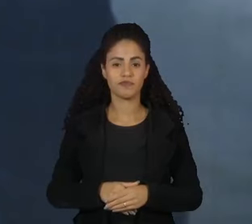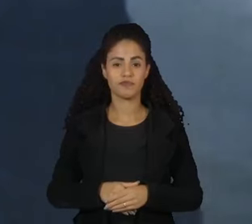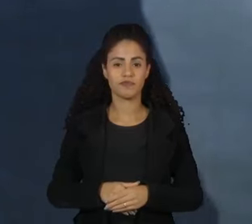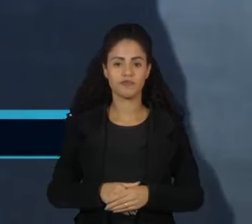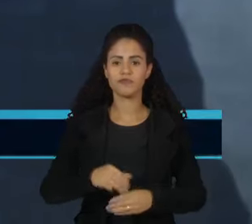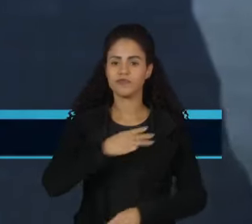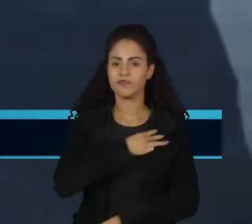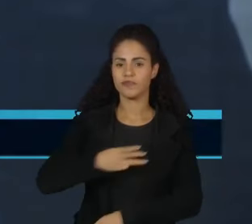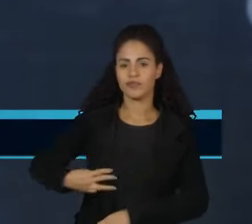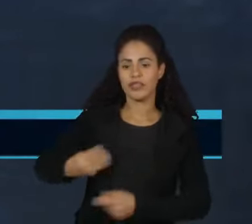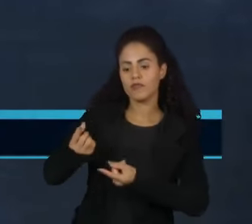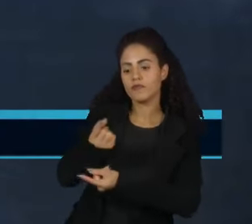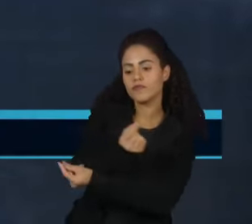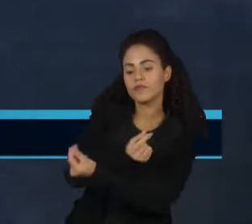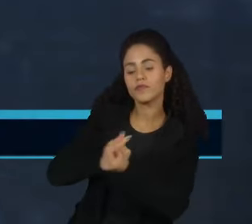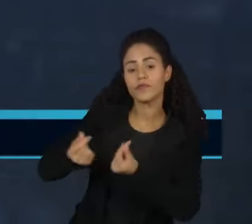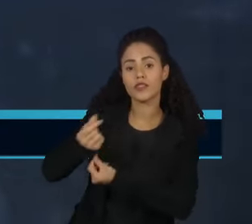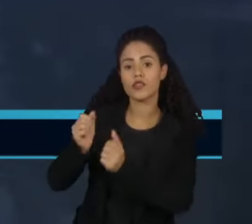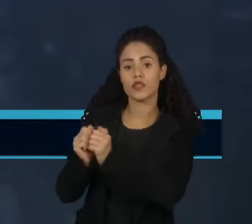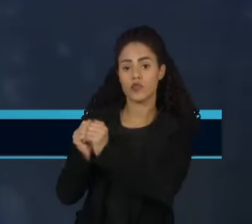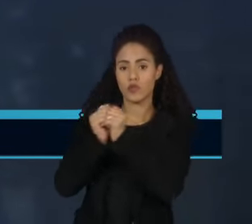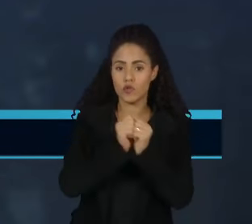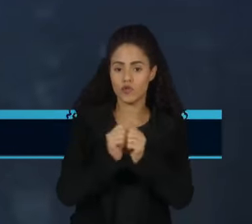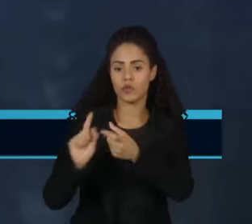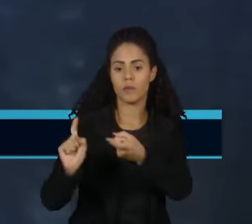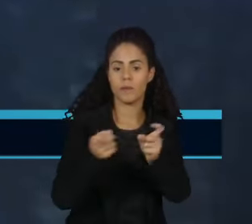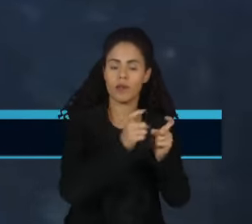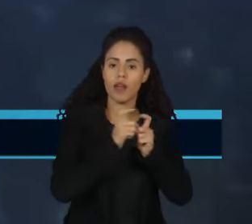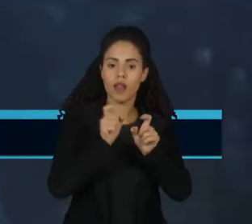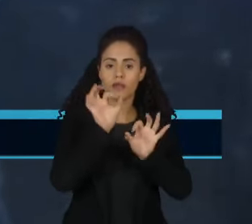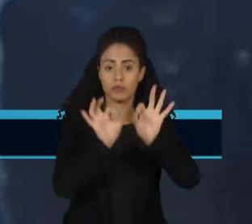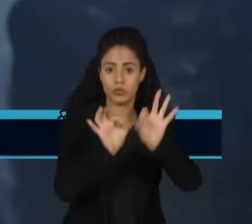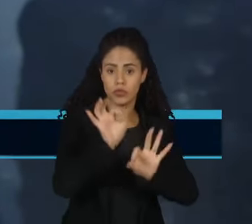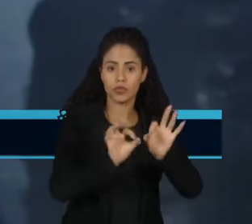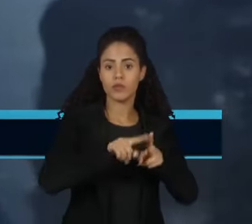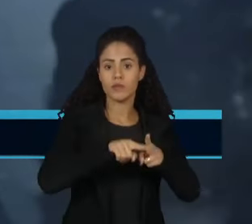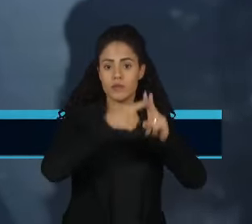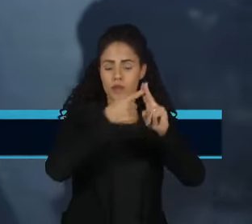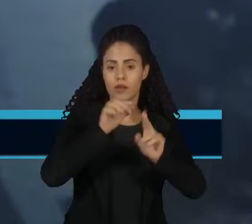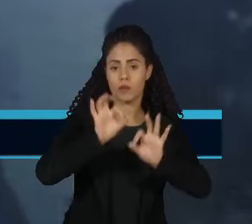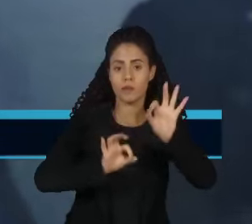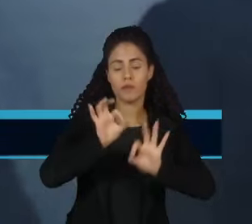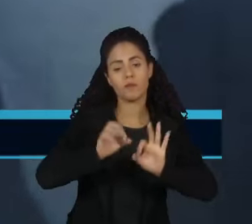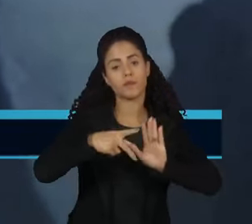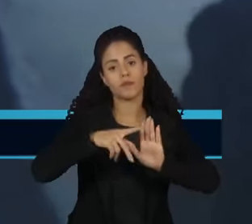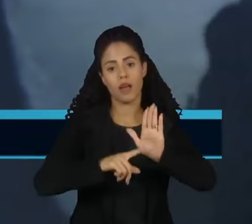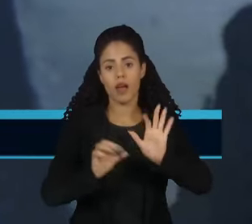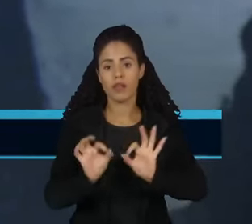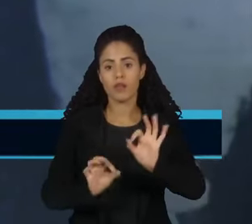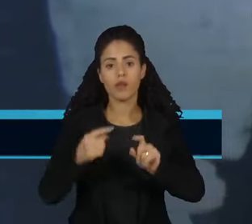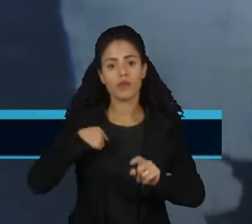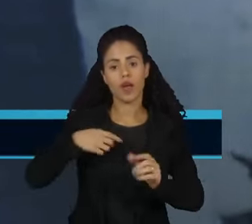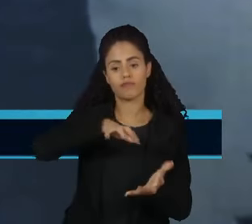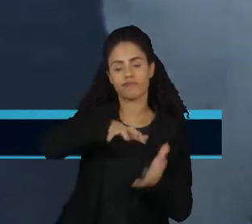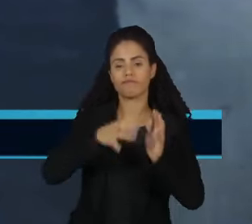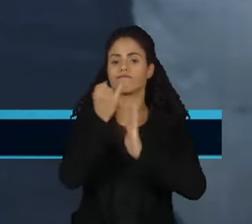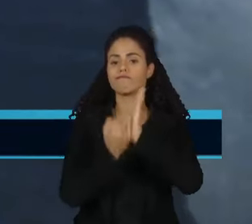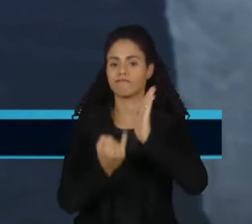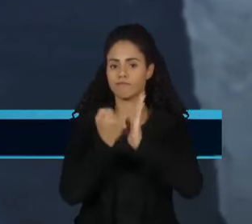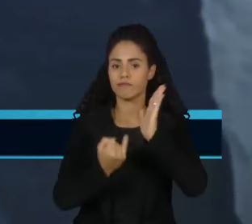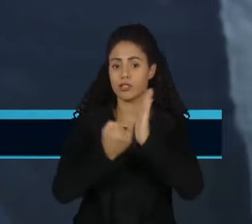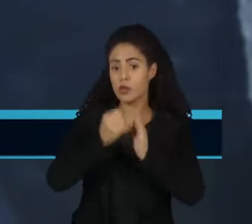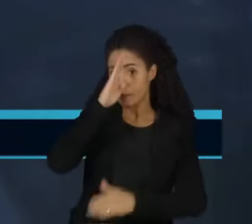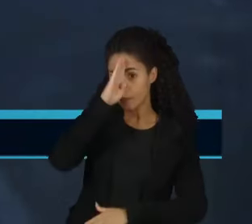O ministro da Fazenda, Fernando Haddad, se reuniu com deputados para os ajustes finais do projeto que regulamenta a reforma tributária. Um dos